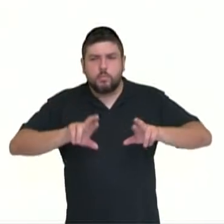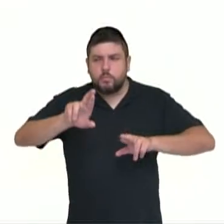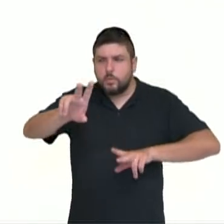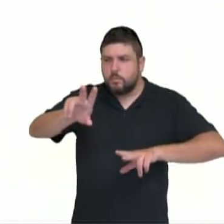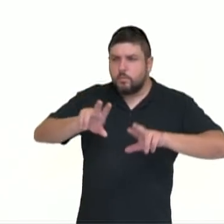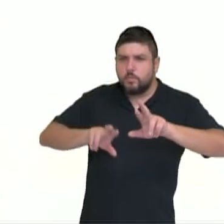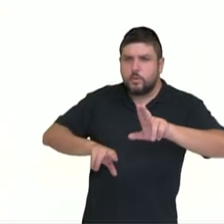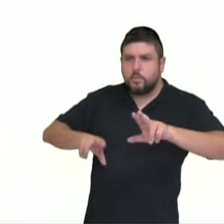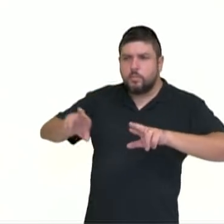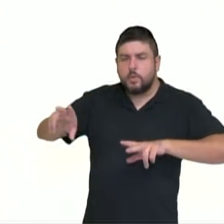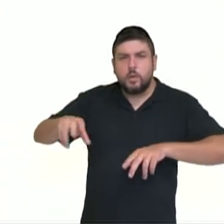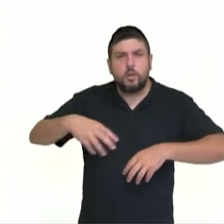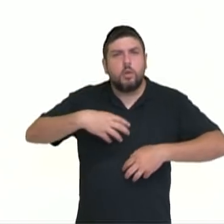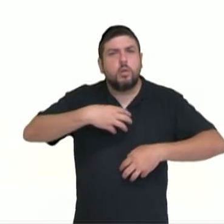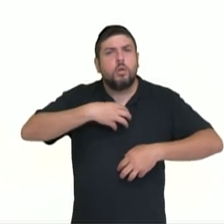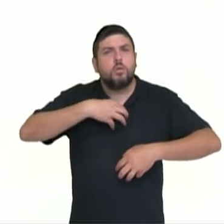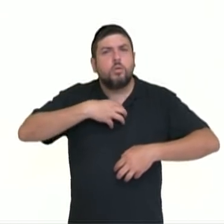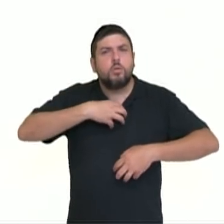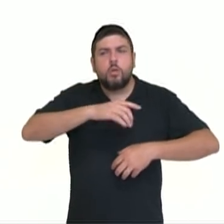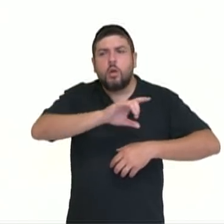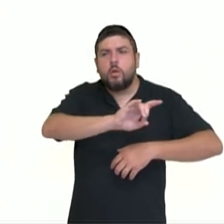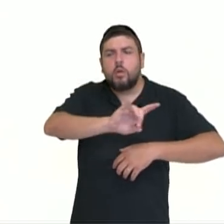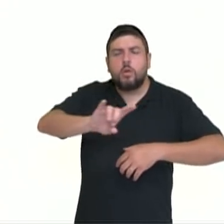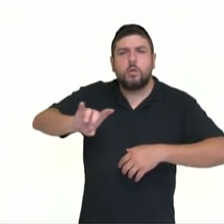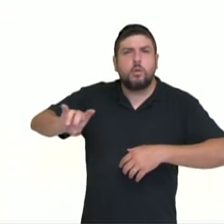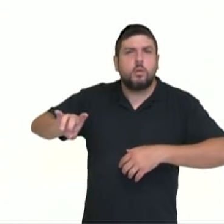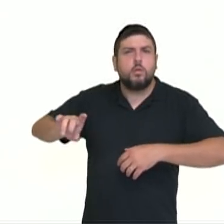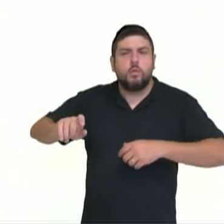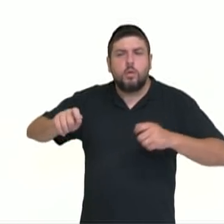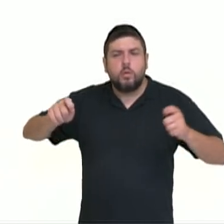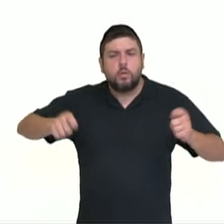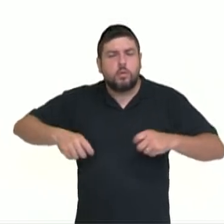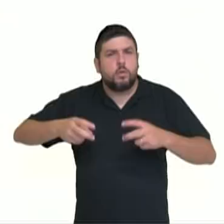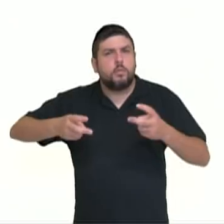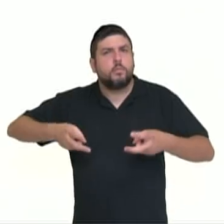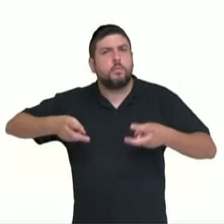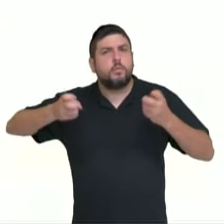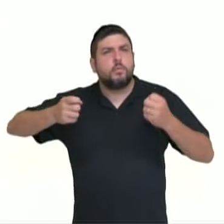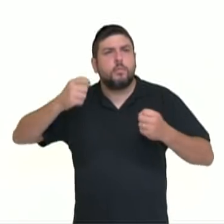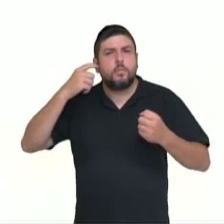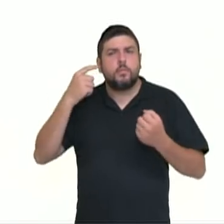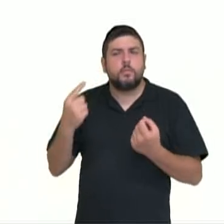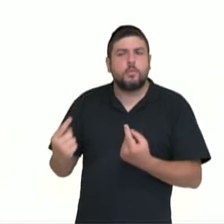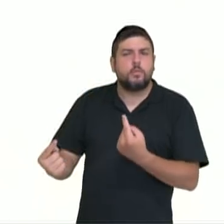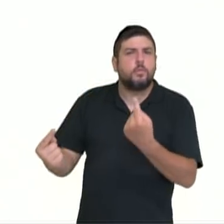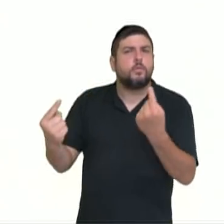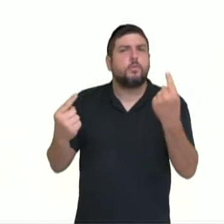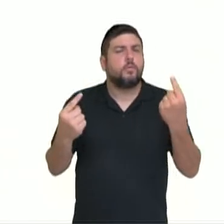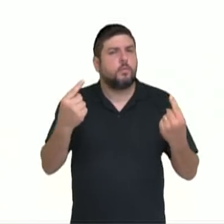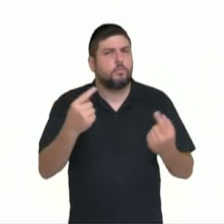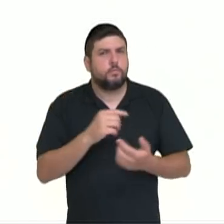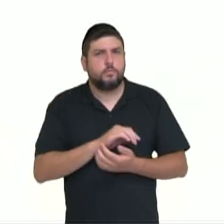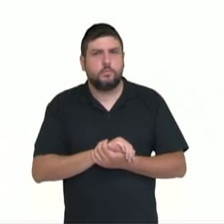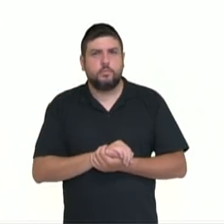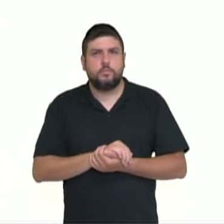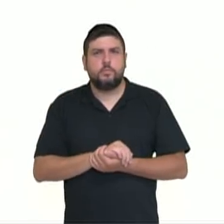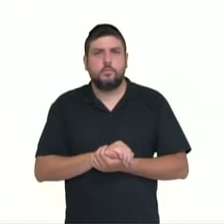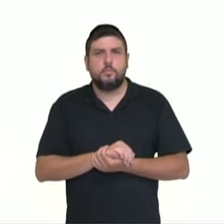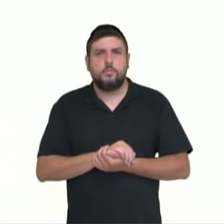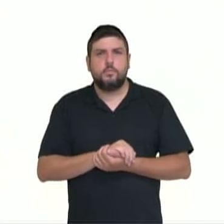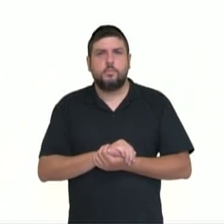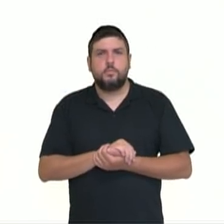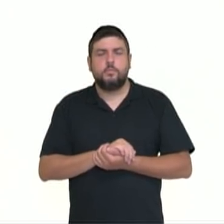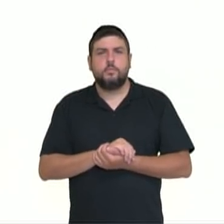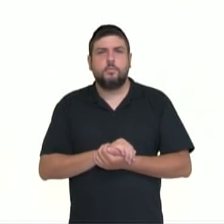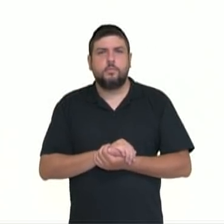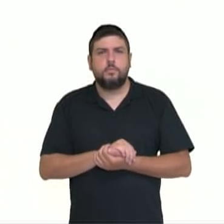identifica de onde vem esse som, qual é a fonte sonora. Aqui eu tenho, né, como se